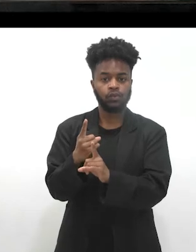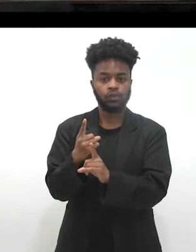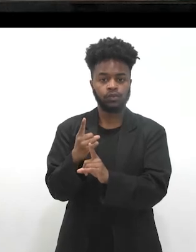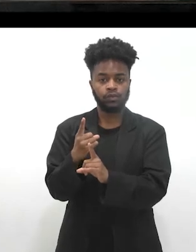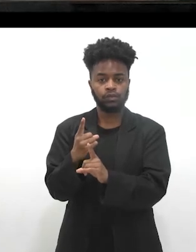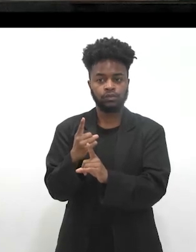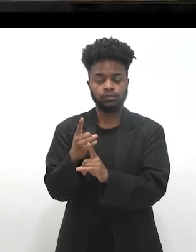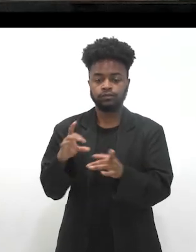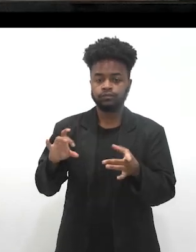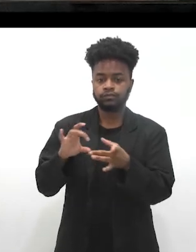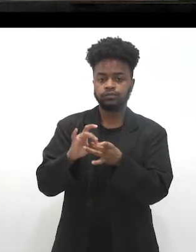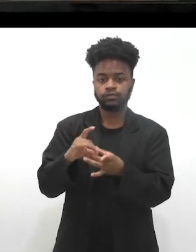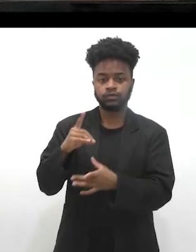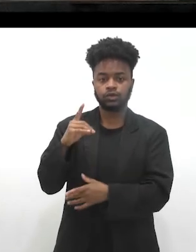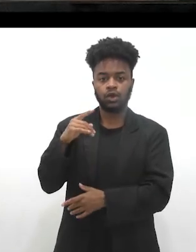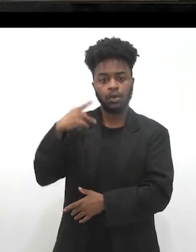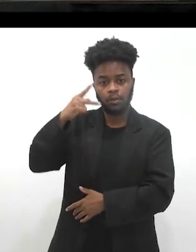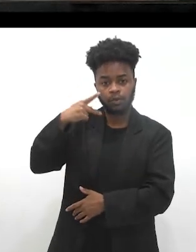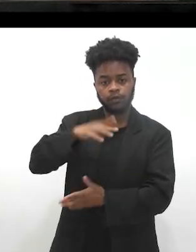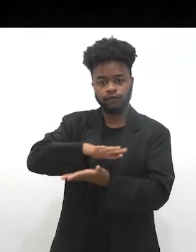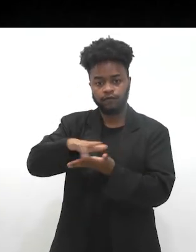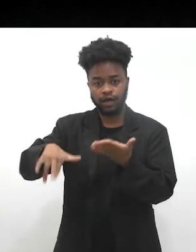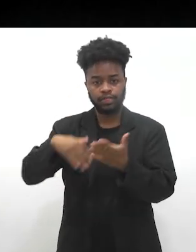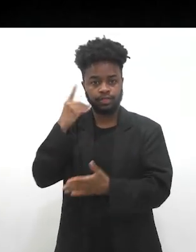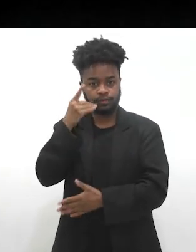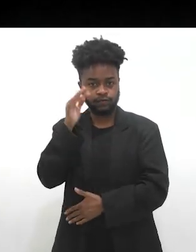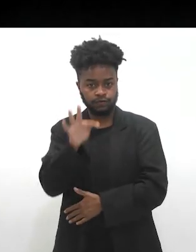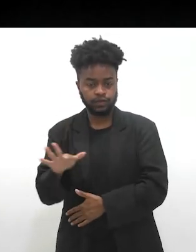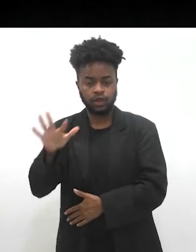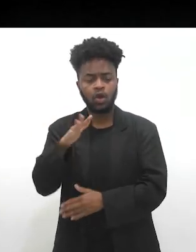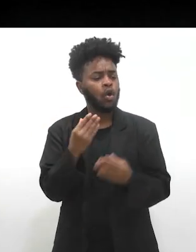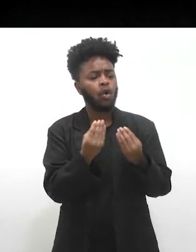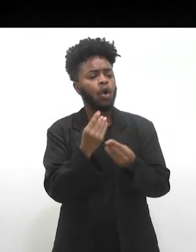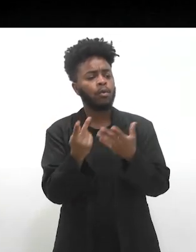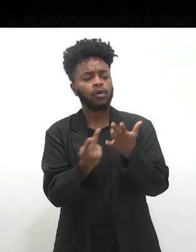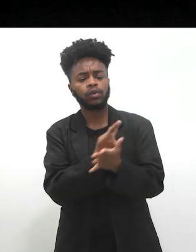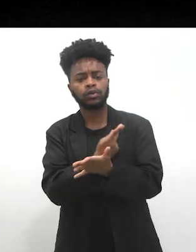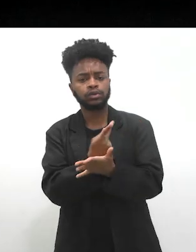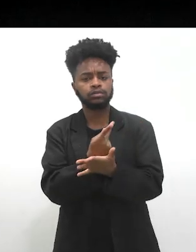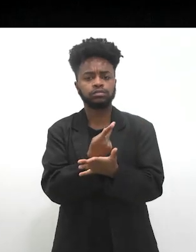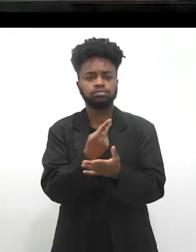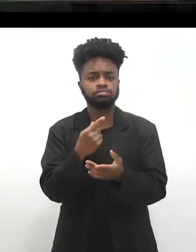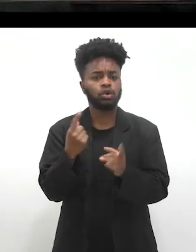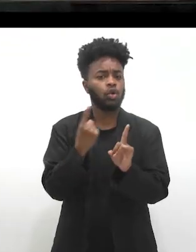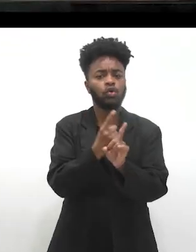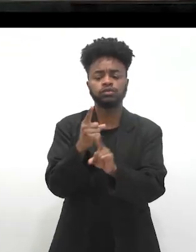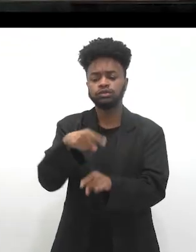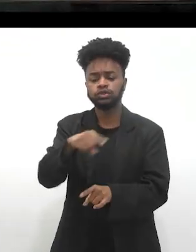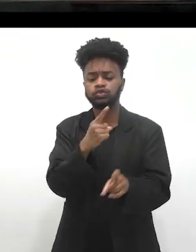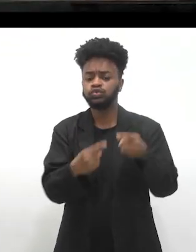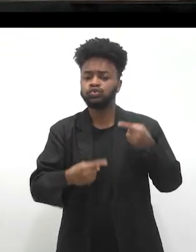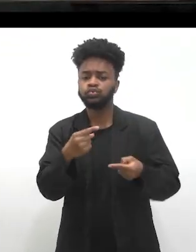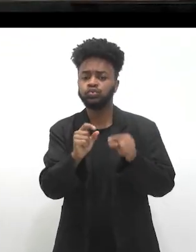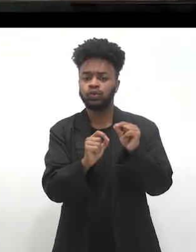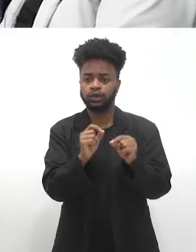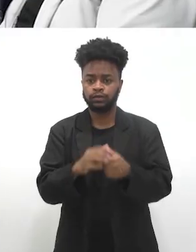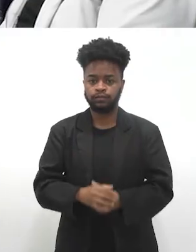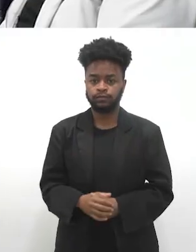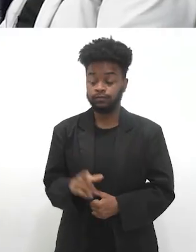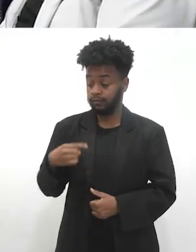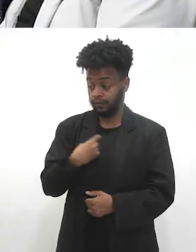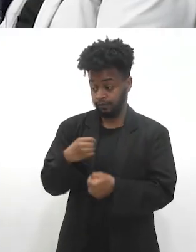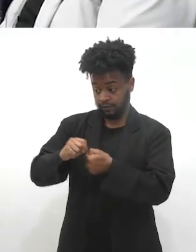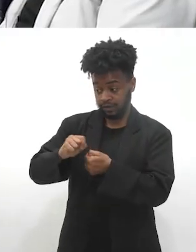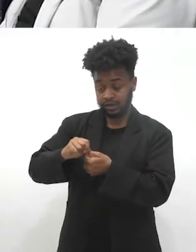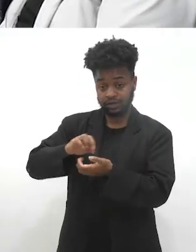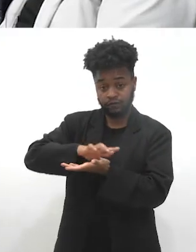com parlamentares, né, deputados Sim. federais. E como é que foi esse encontro? O que vocês discutiram? Na verdade, a gente tem feito